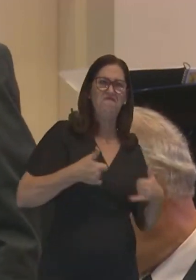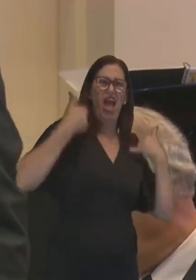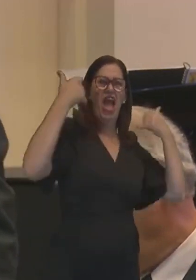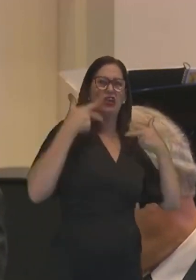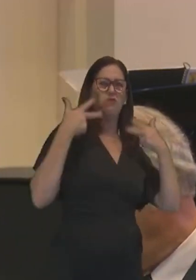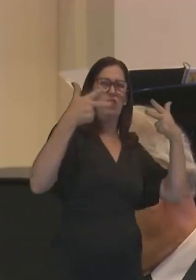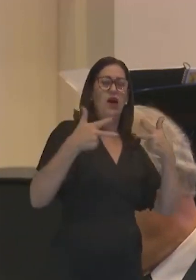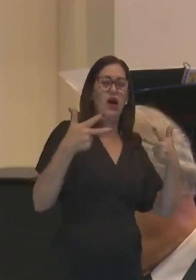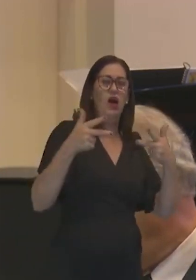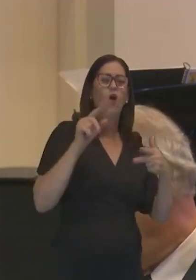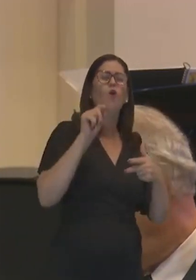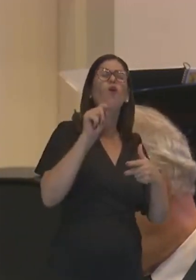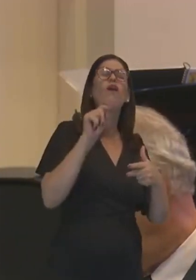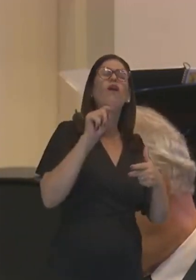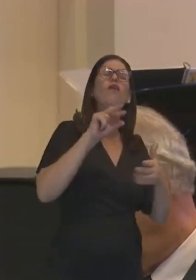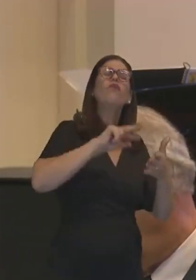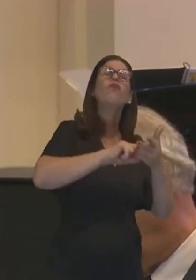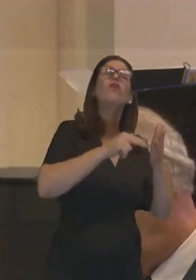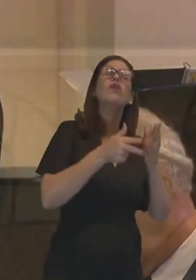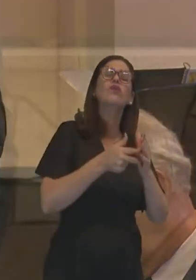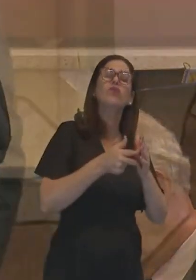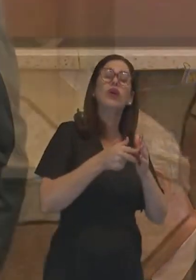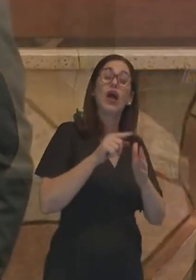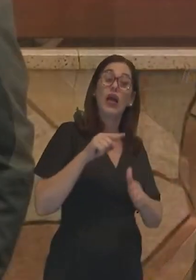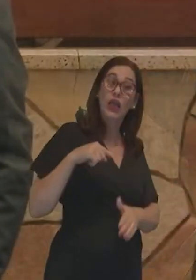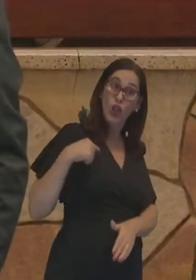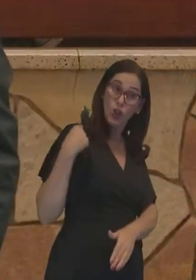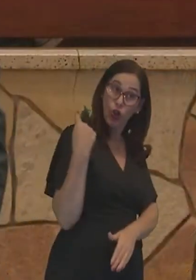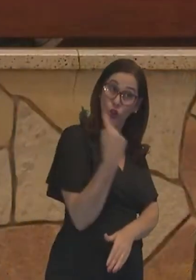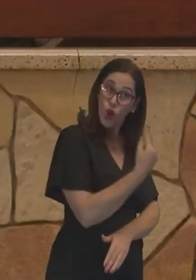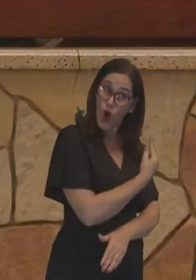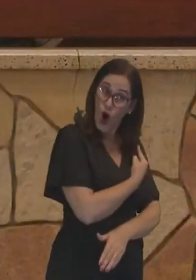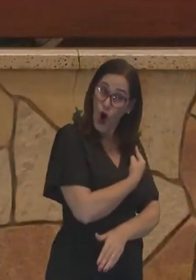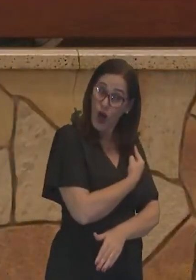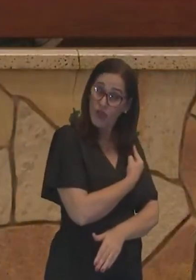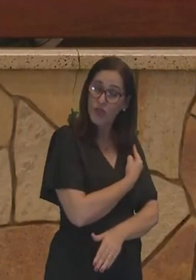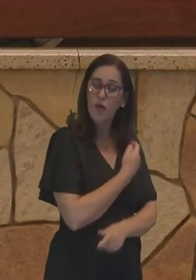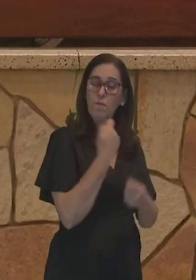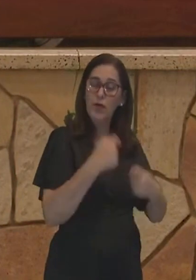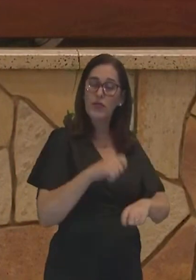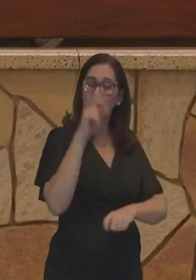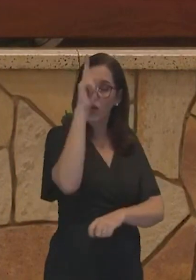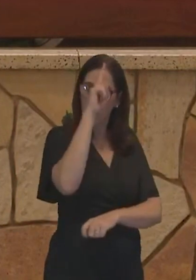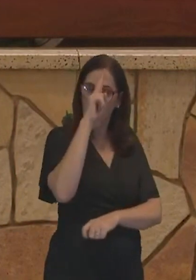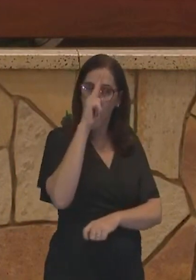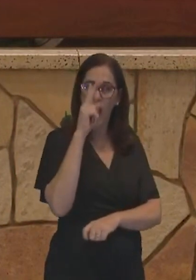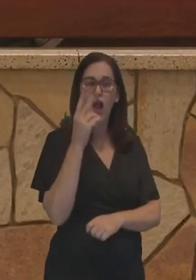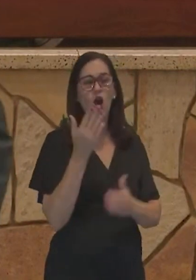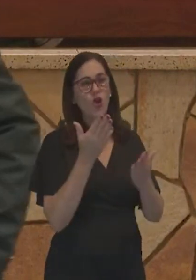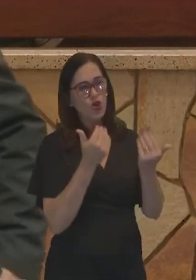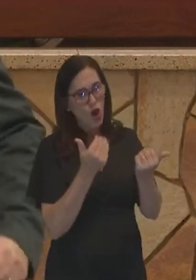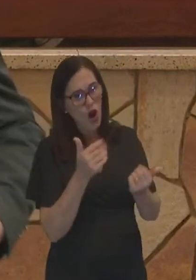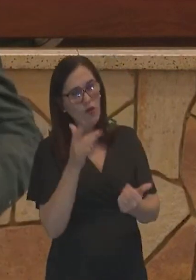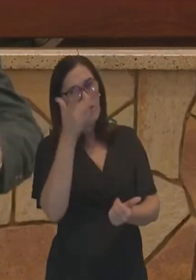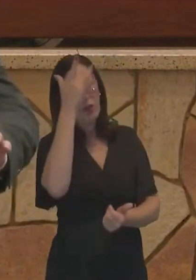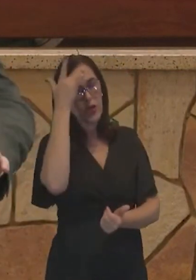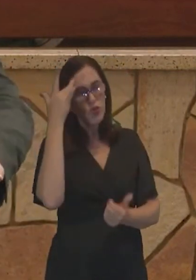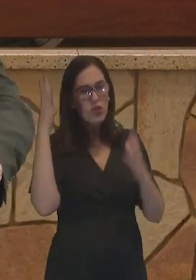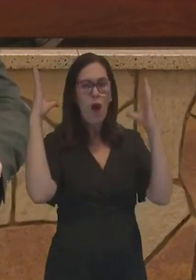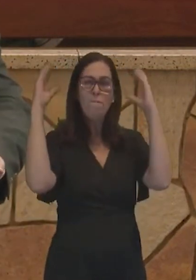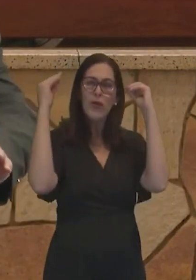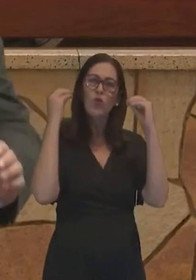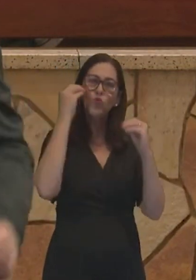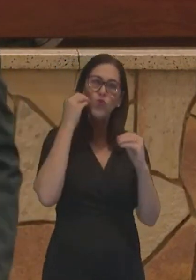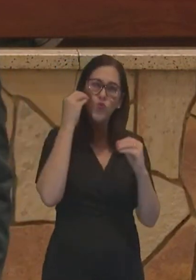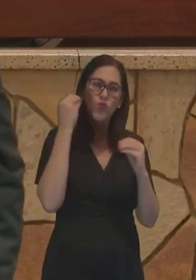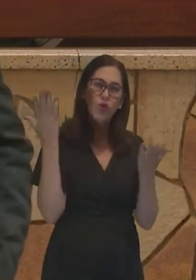nos lembrar, todos nós, jovens e experientes já aqui nesta noite, precisamos nos lembrar que este será